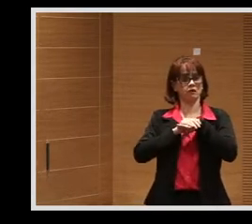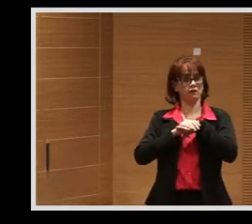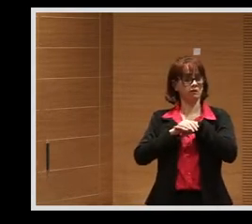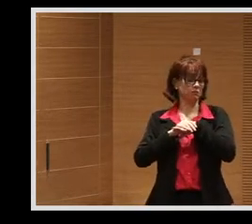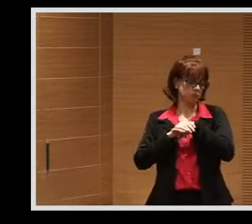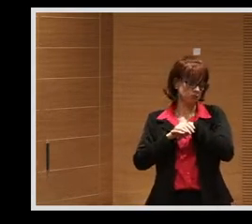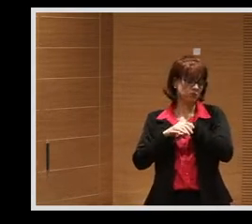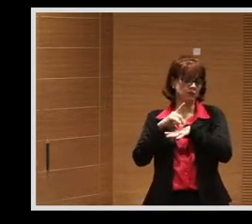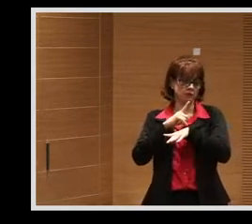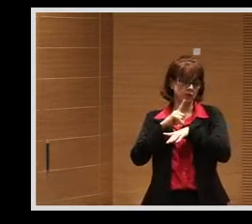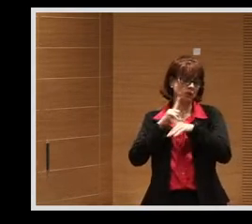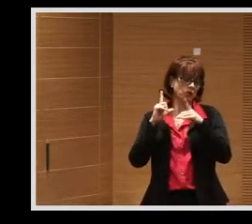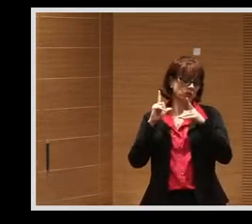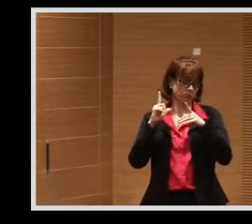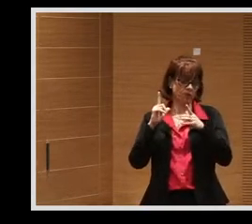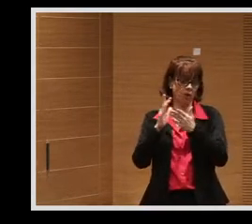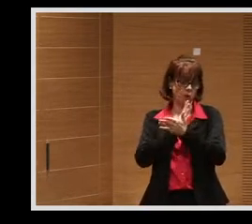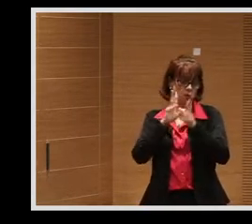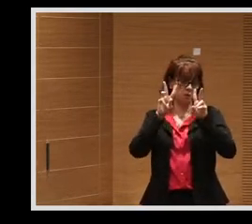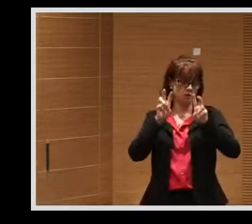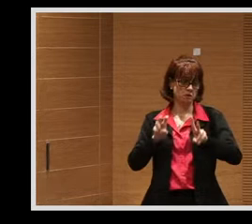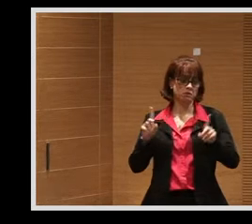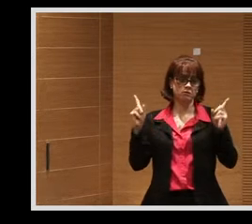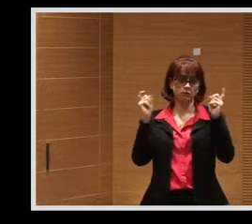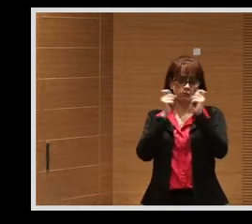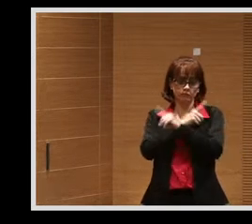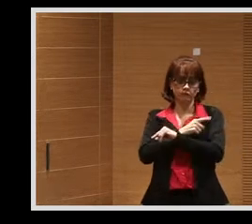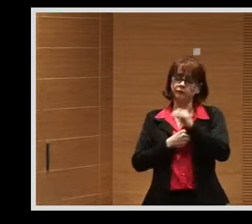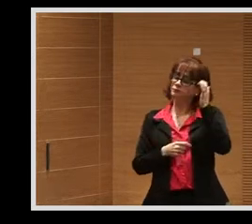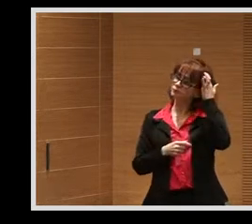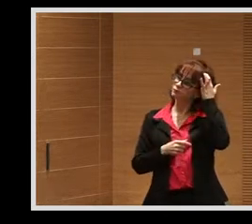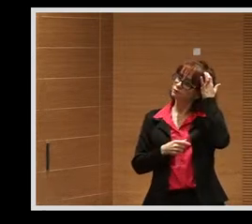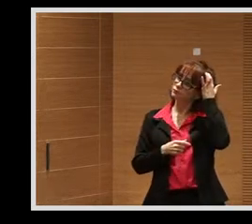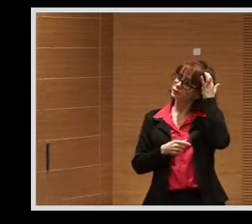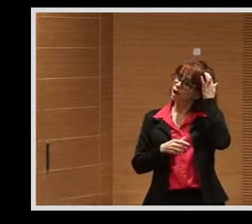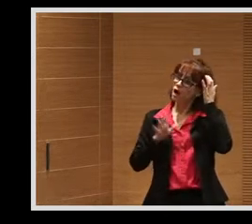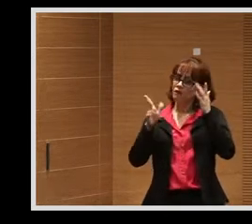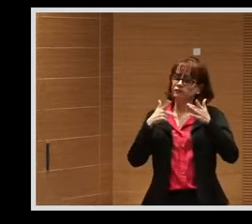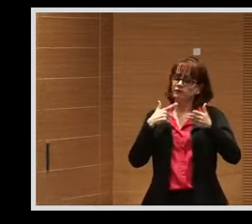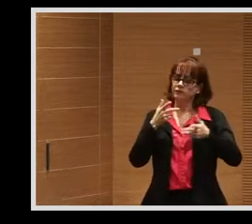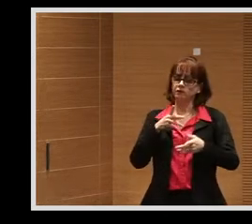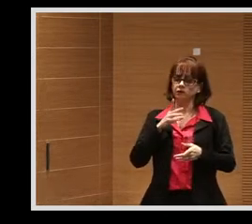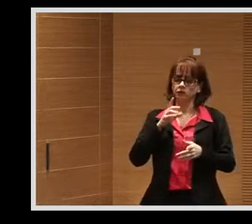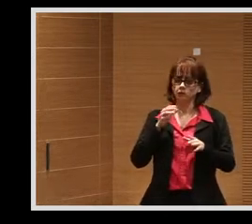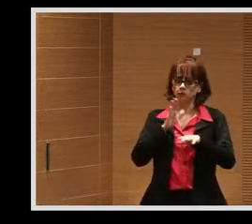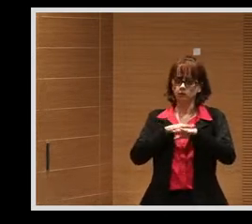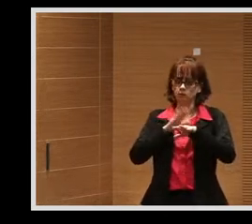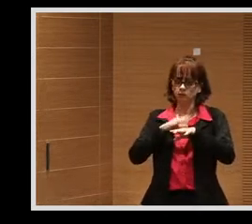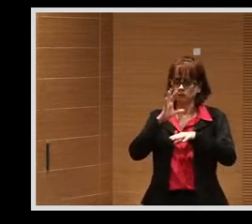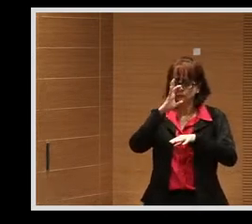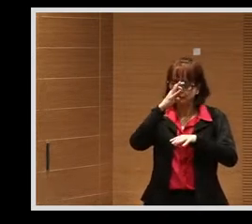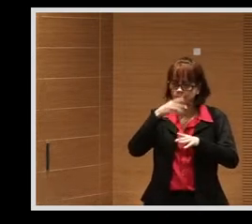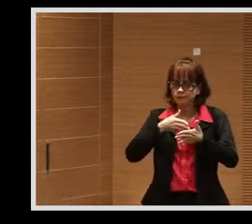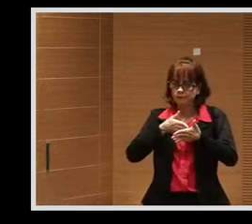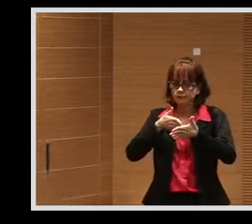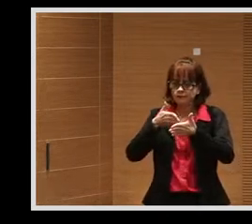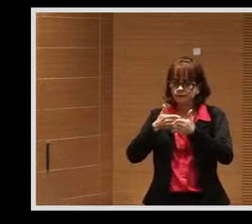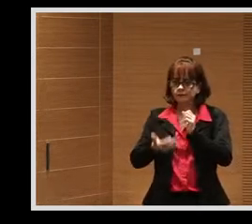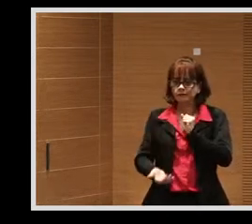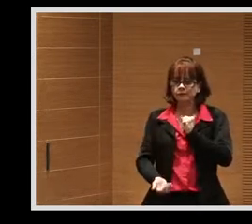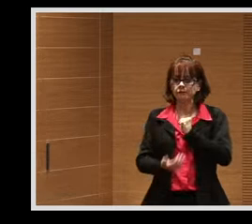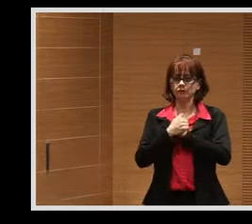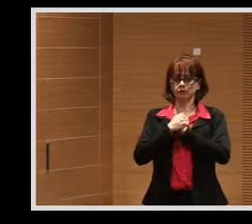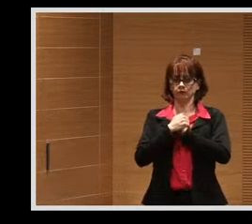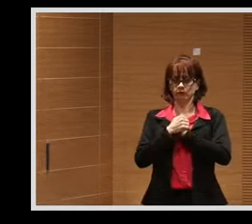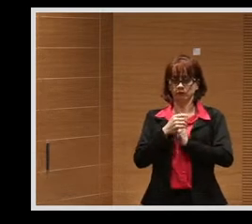bem difíceis. Né, às vezes eu construo uma resistência no CAPSI, aparecem essas clínicas populares que vai lá um infeliz no psiquiatra